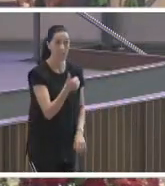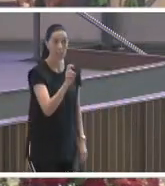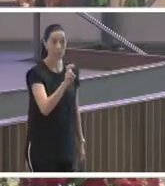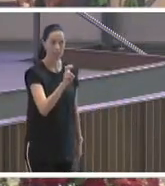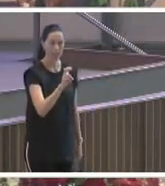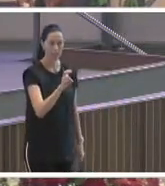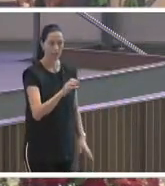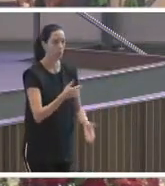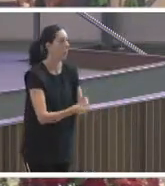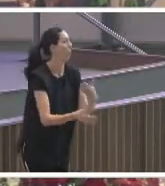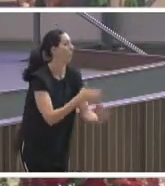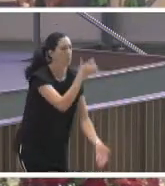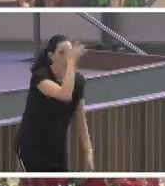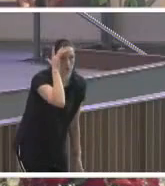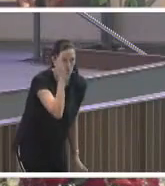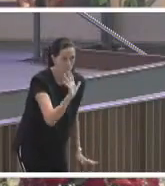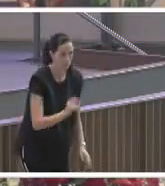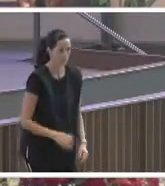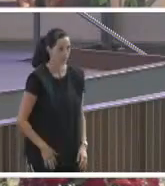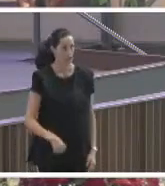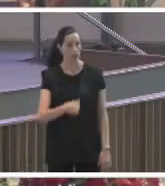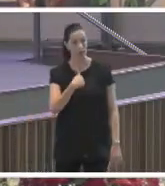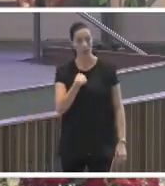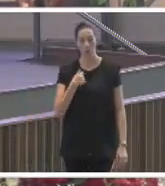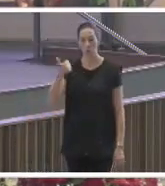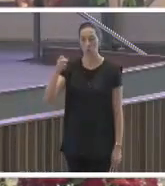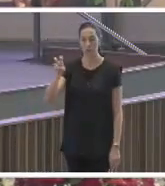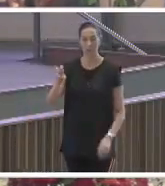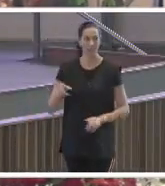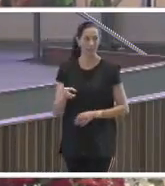E aí eu tenho uma notícia séria para você.